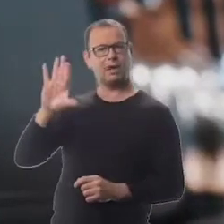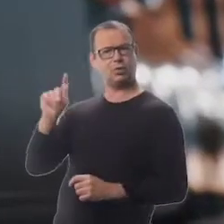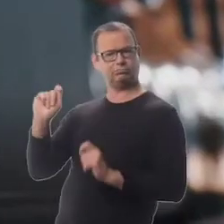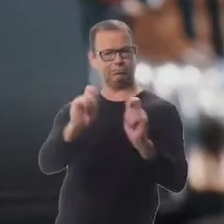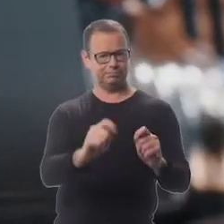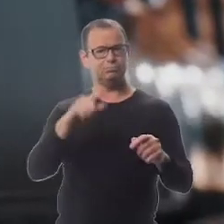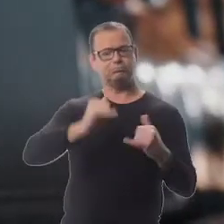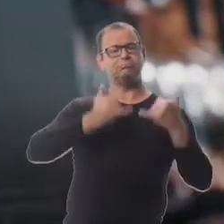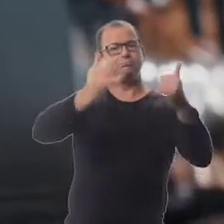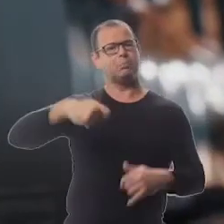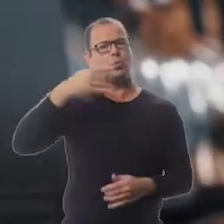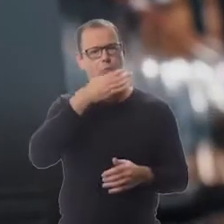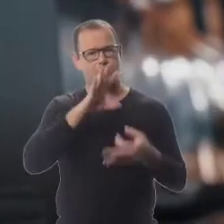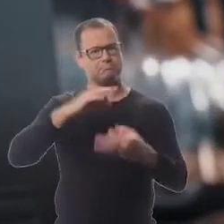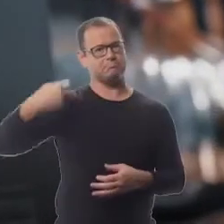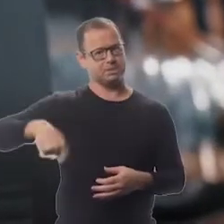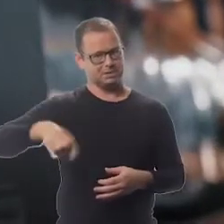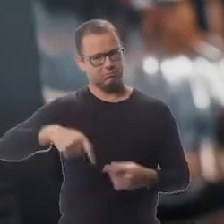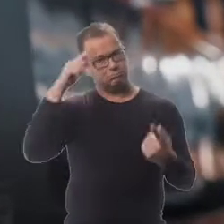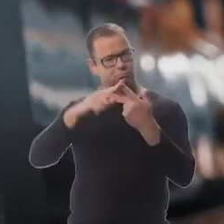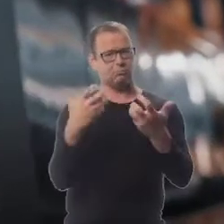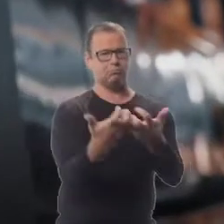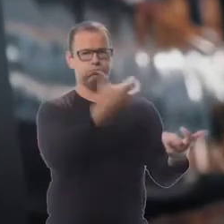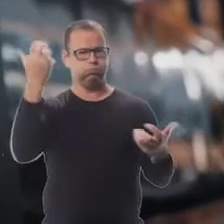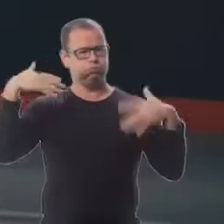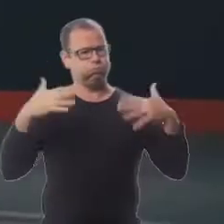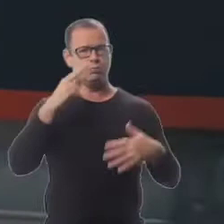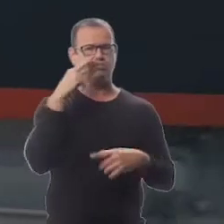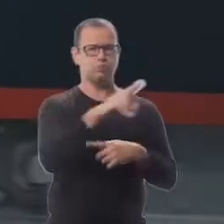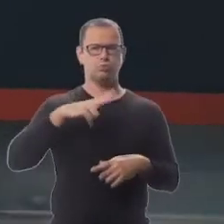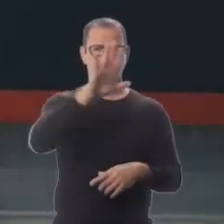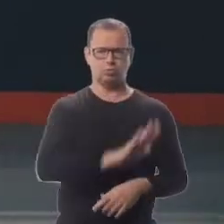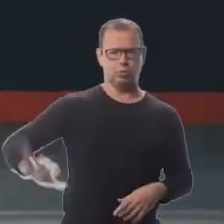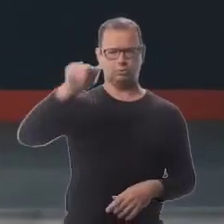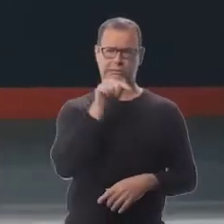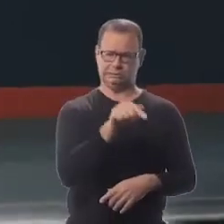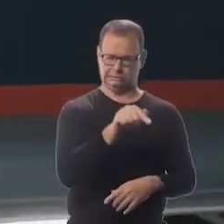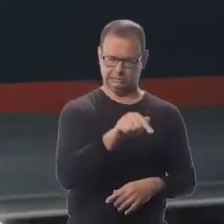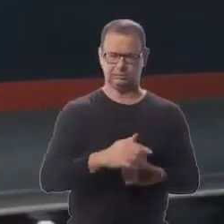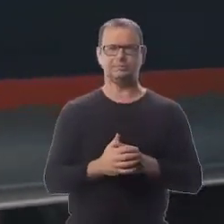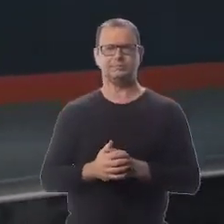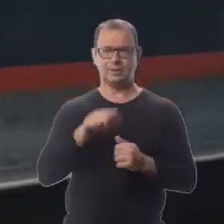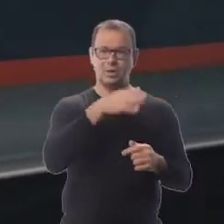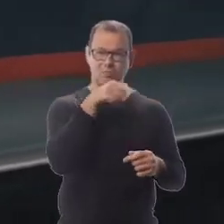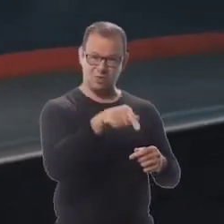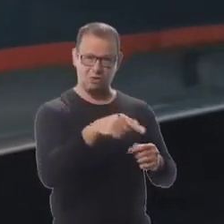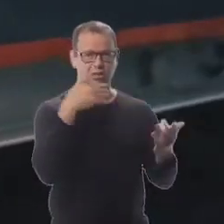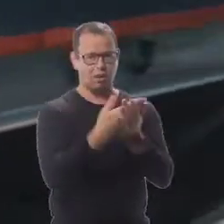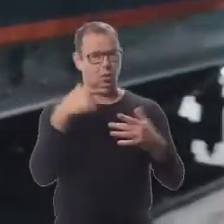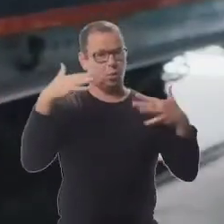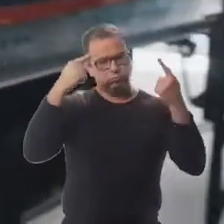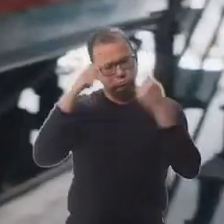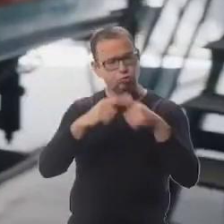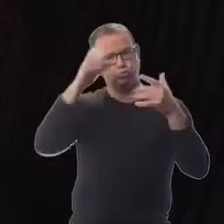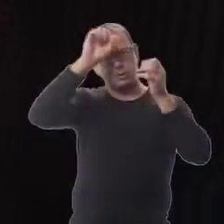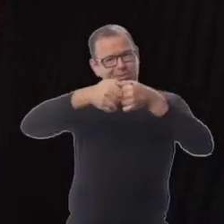comboio presidencial é uma das peças mais emblemáticas do museu e da história ferroviária em Portugal. Este comboio especial serviu os